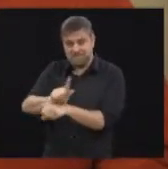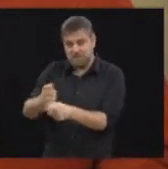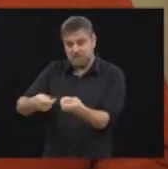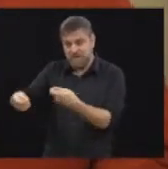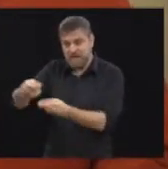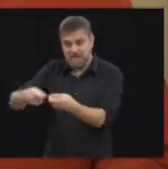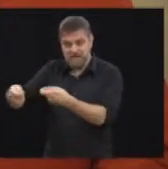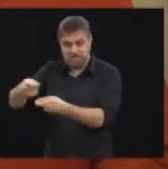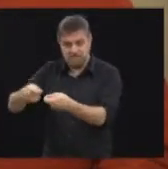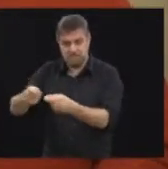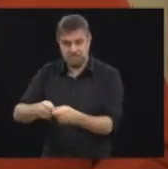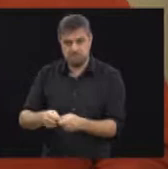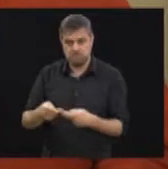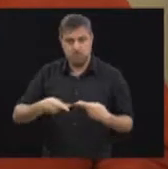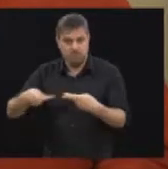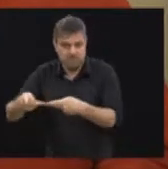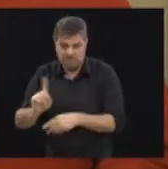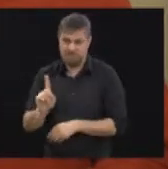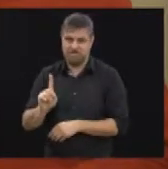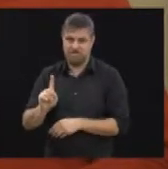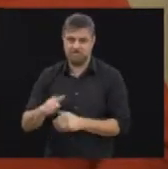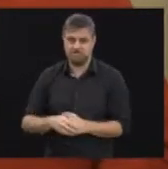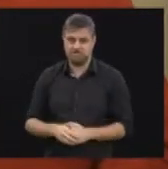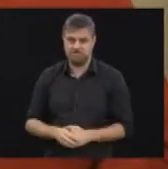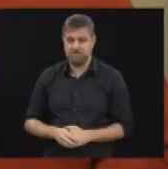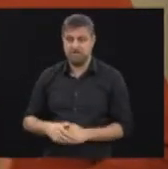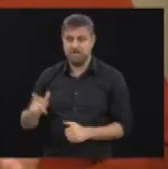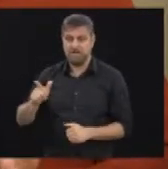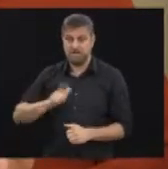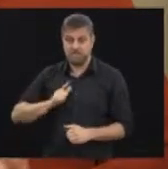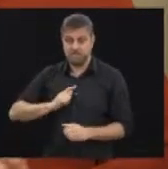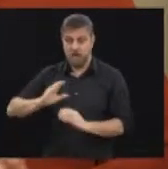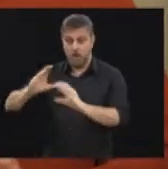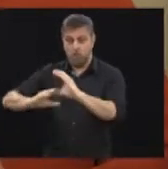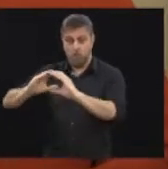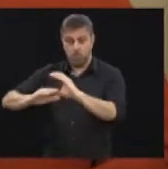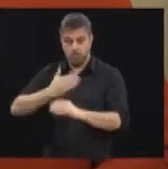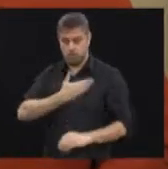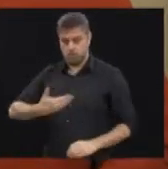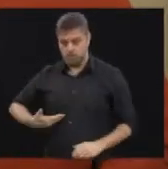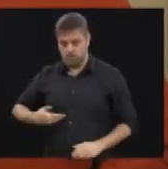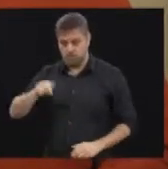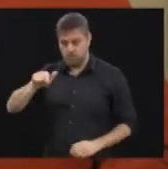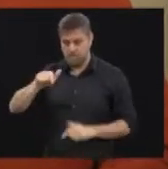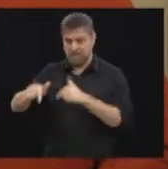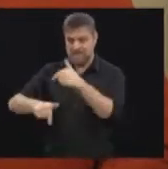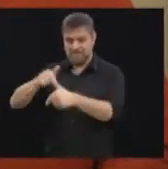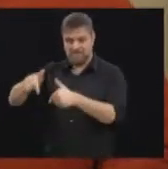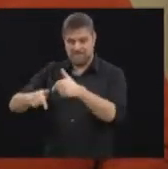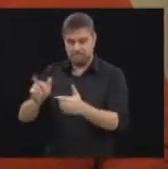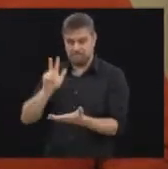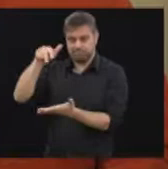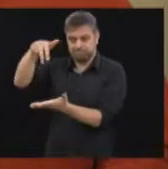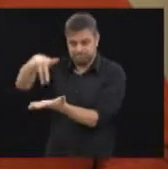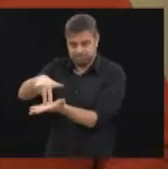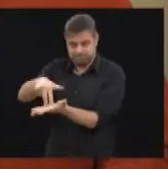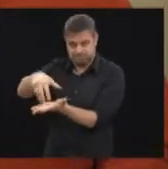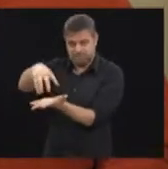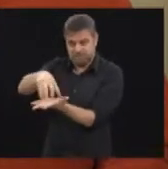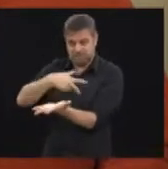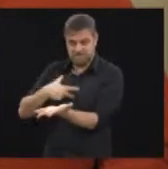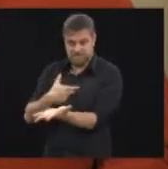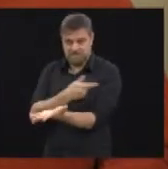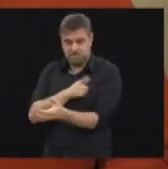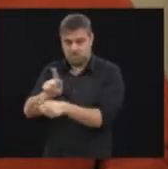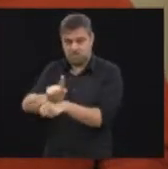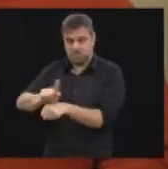uma unidade básica de saúde. Me convidaram não, abriram um concurso para trabalhar numa unidade básica de saúde como